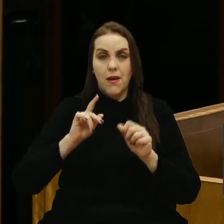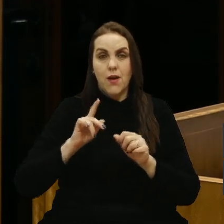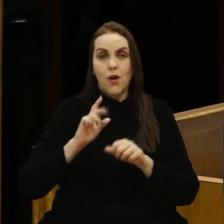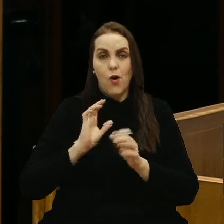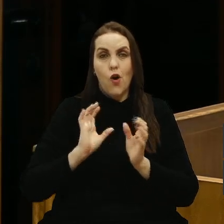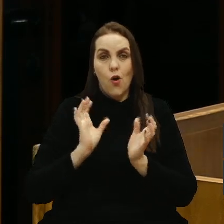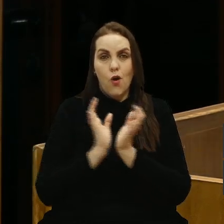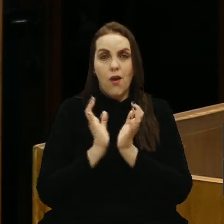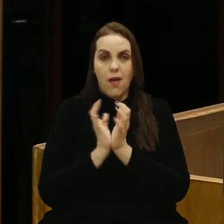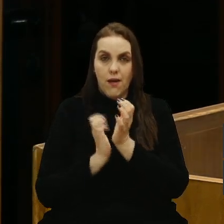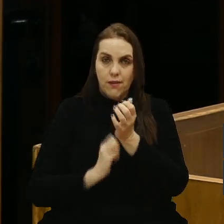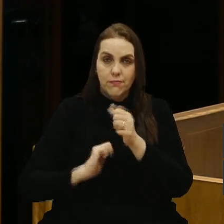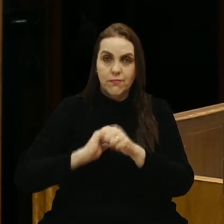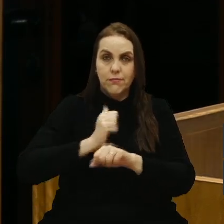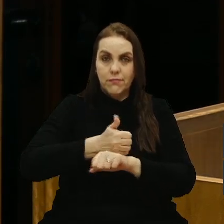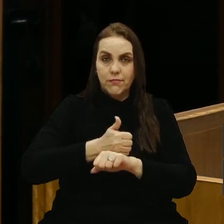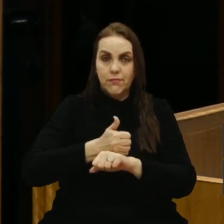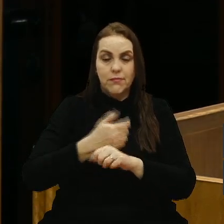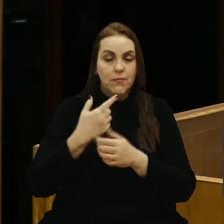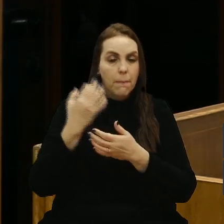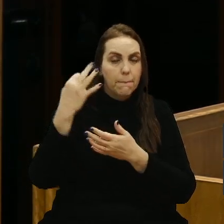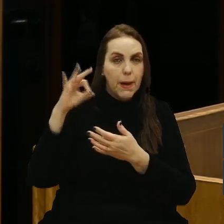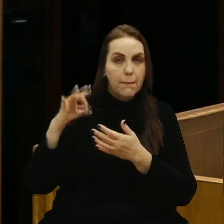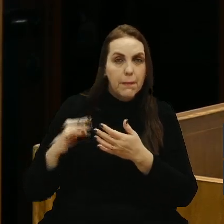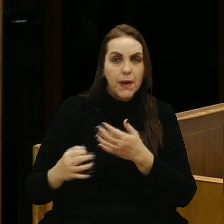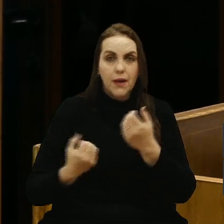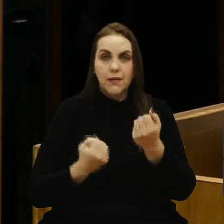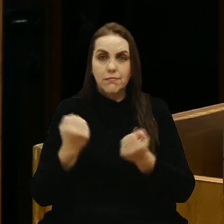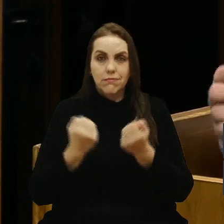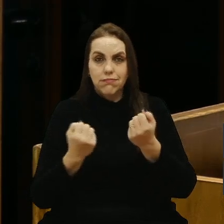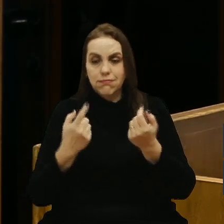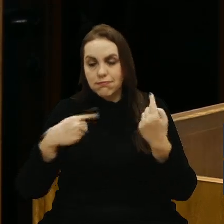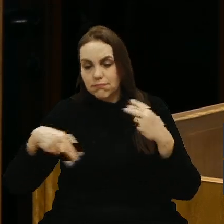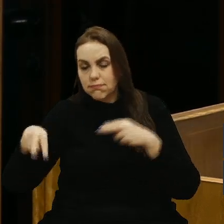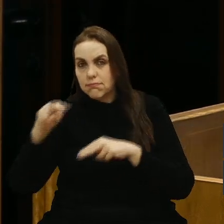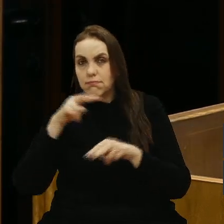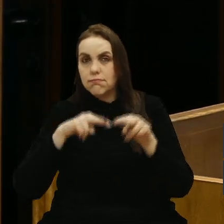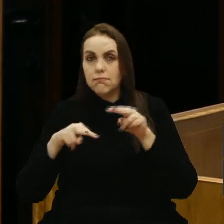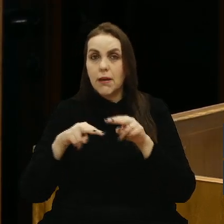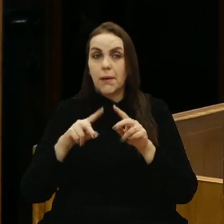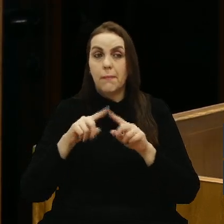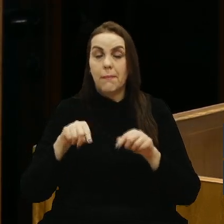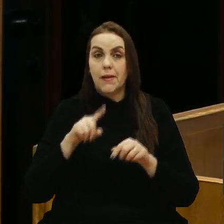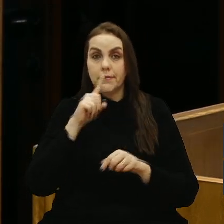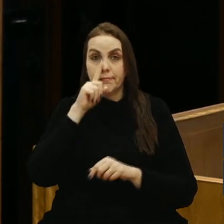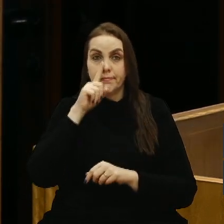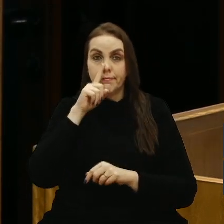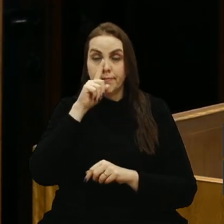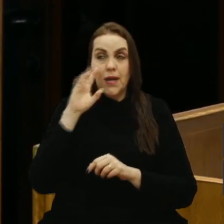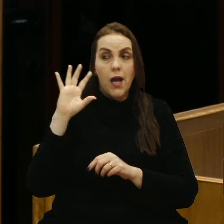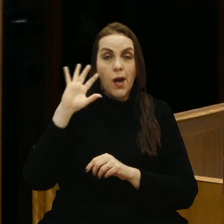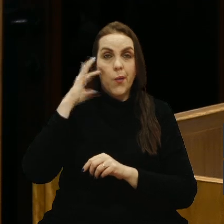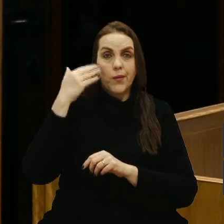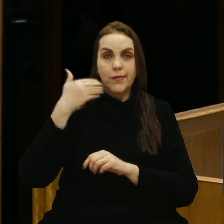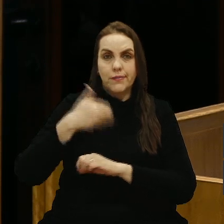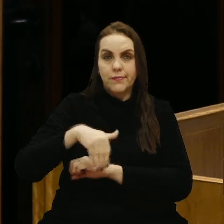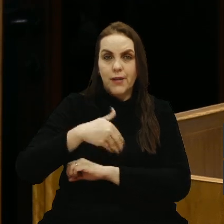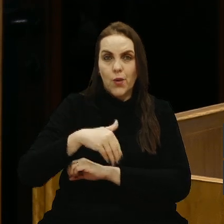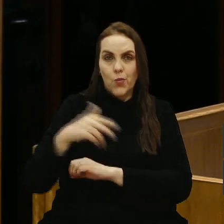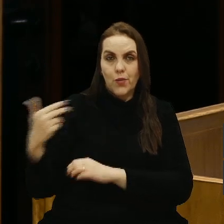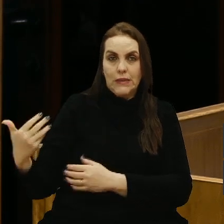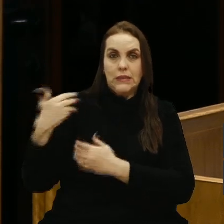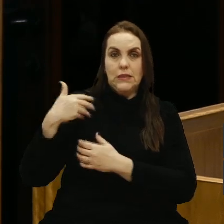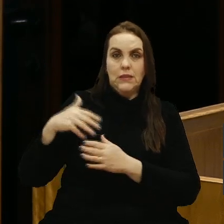checagem de viatura, você está à mercê do que acontece na rua. Então nós